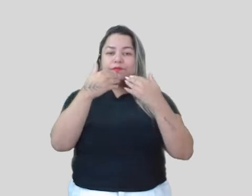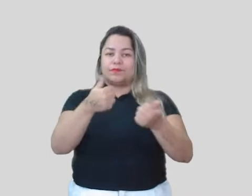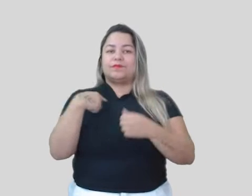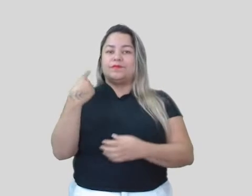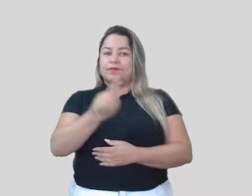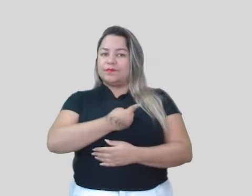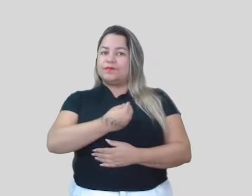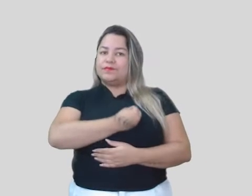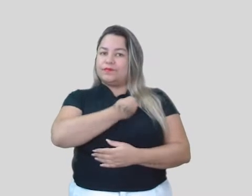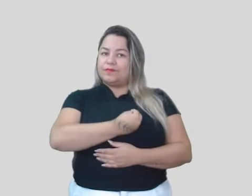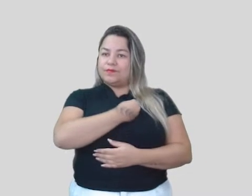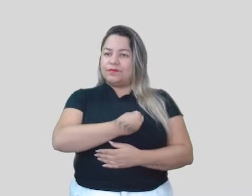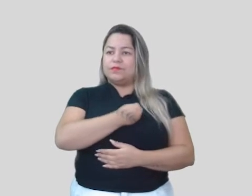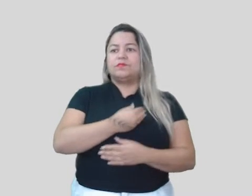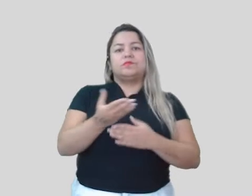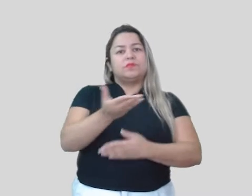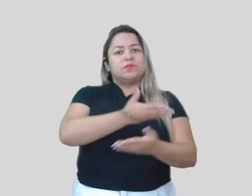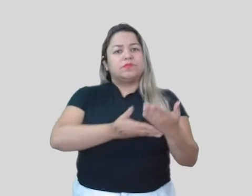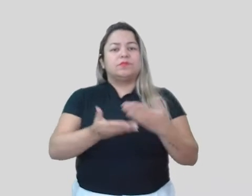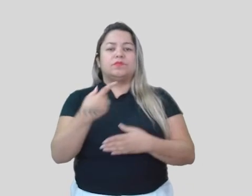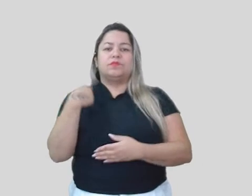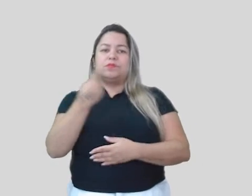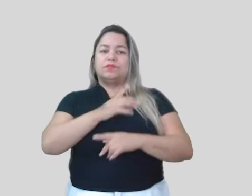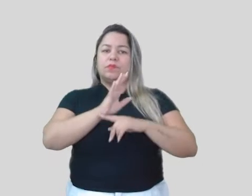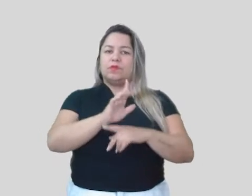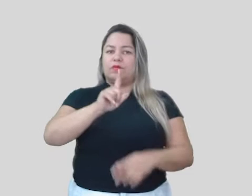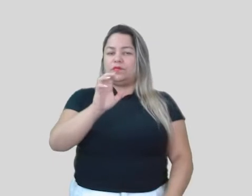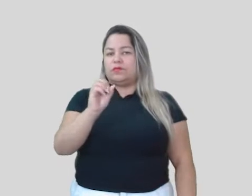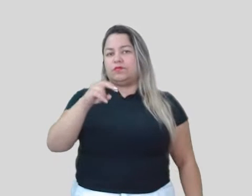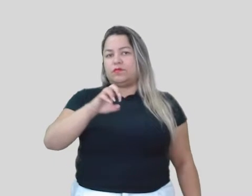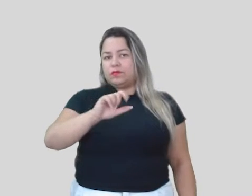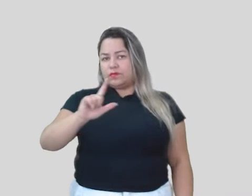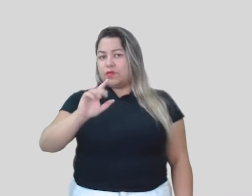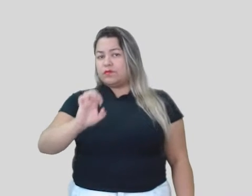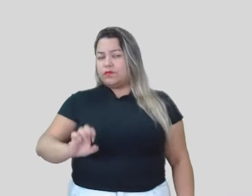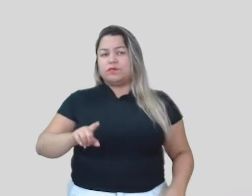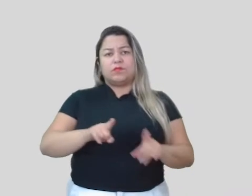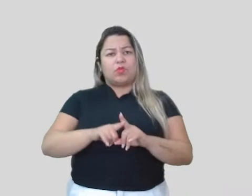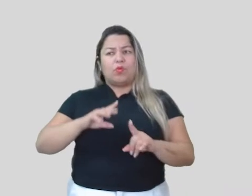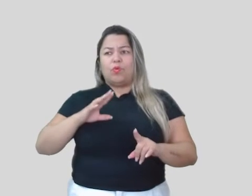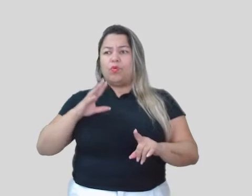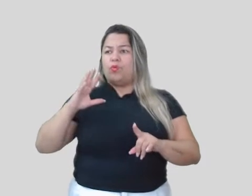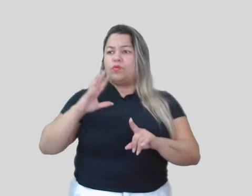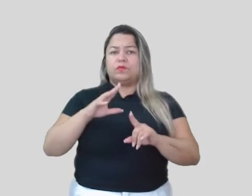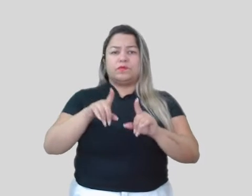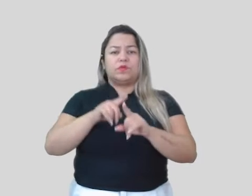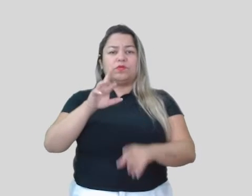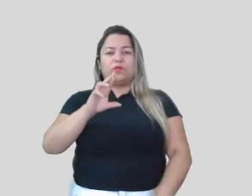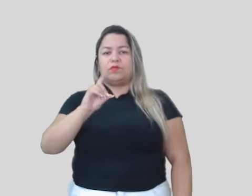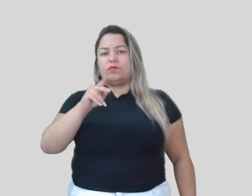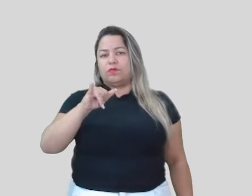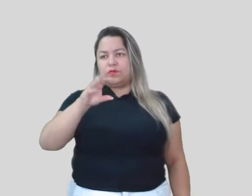bem? Nós estamos aqui para externar a nossa solidariedade ao companheiro Leonel de Esquerda, que foi brutalmente atacado por esse